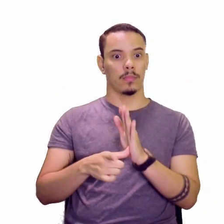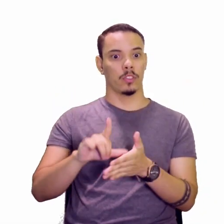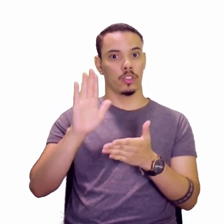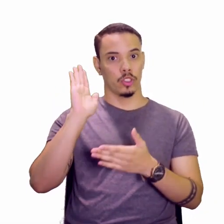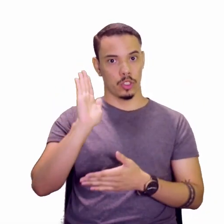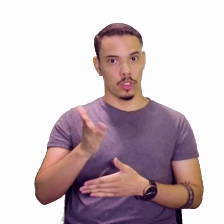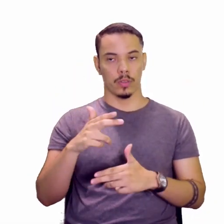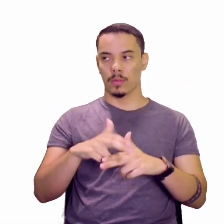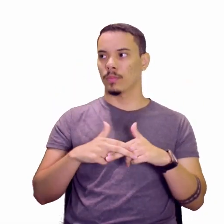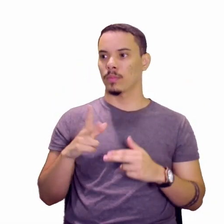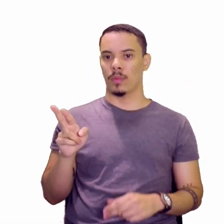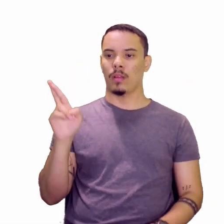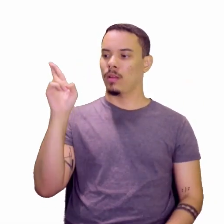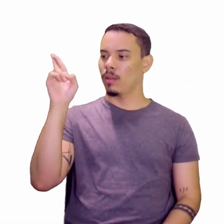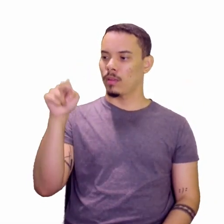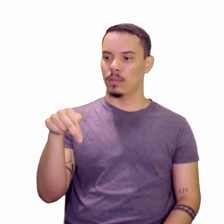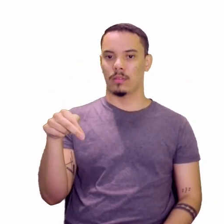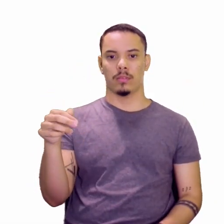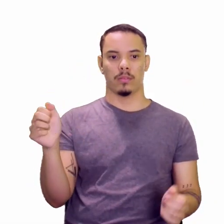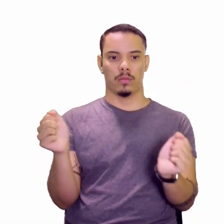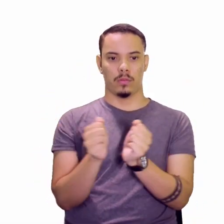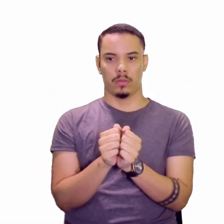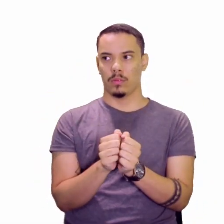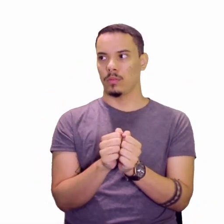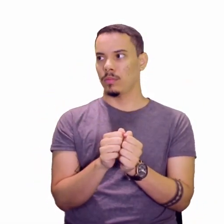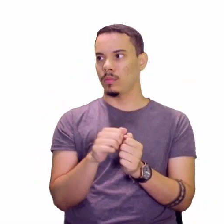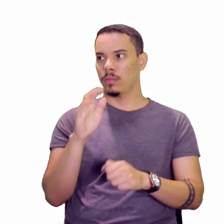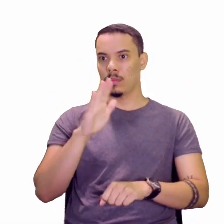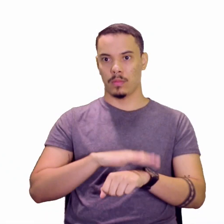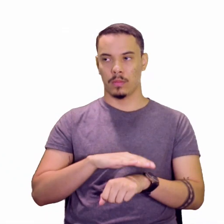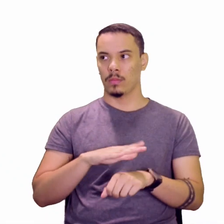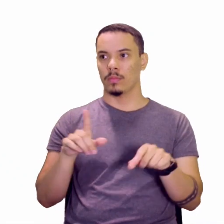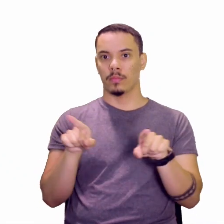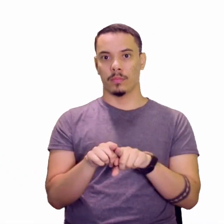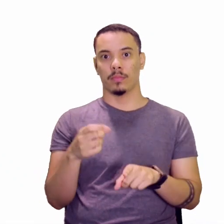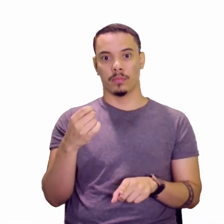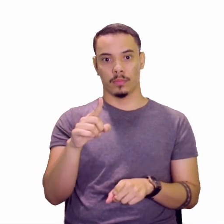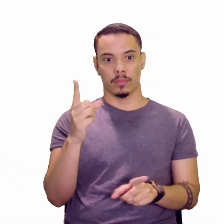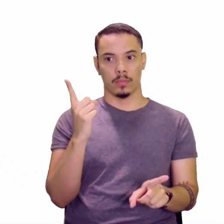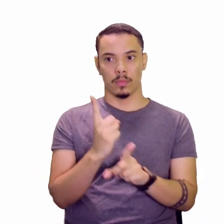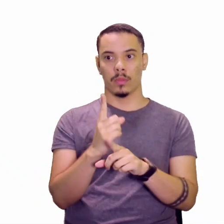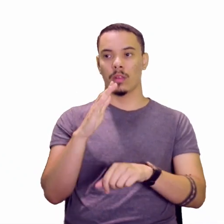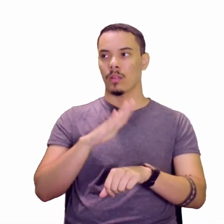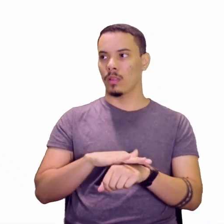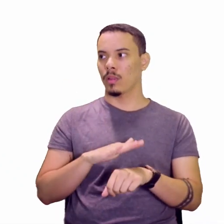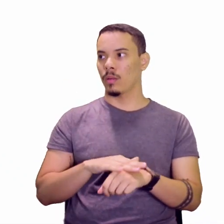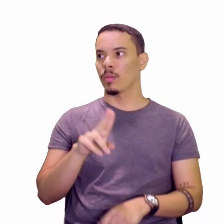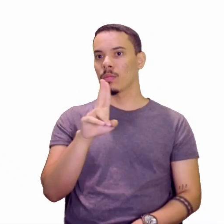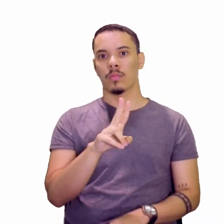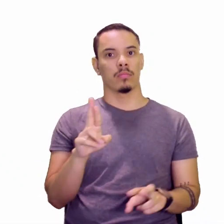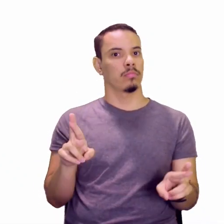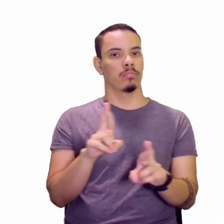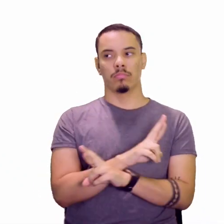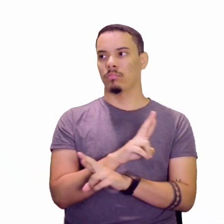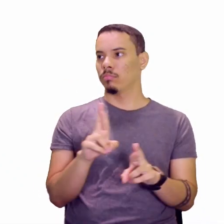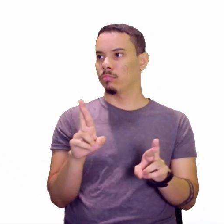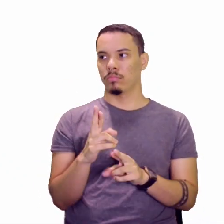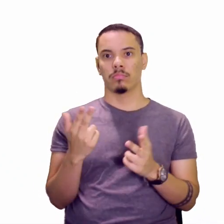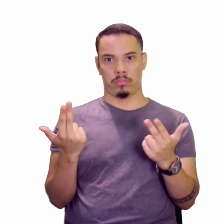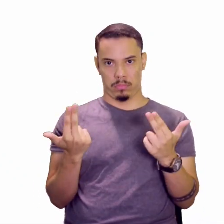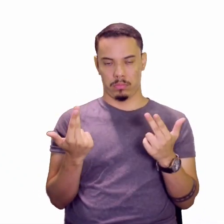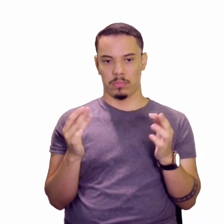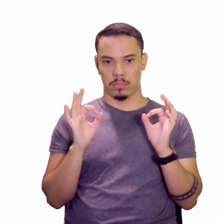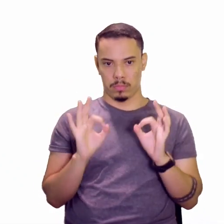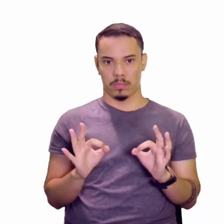dada pela razão da distância sobre o tempo. Logo, se também você quer encontrar o tempo, você vai utilizar a mesma relação, só